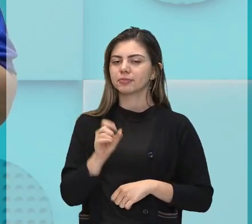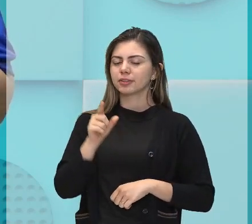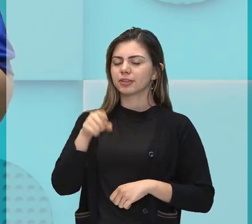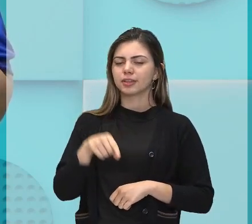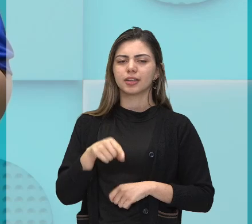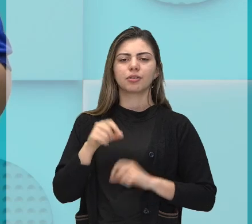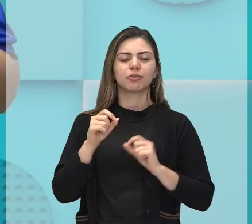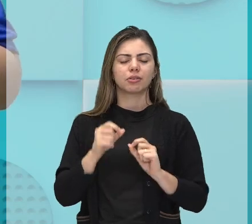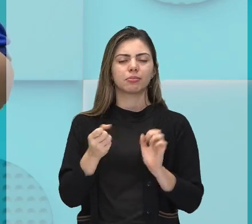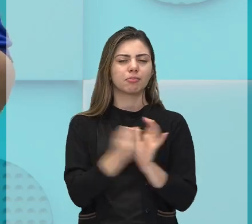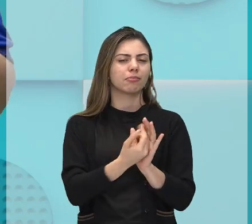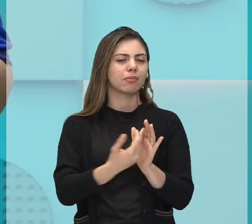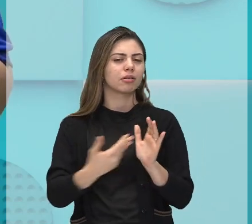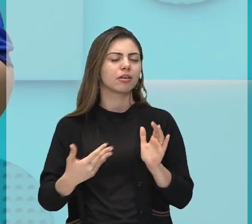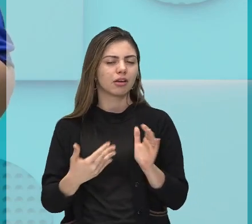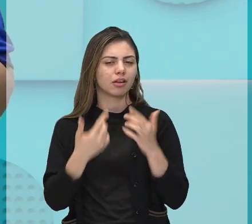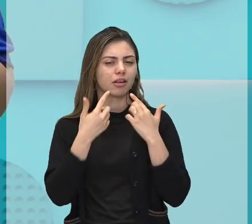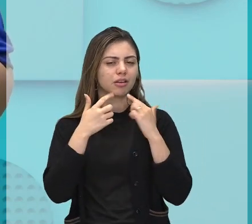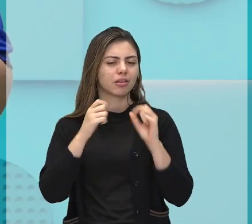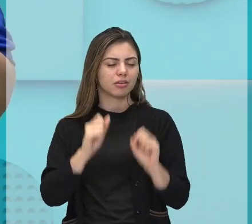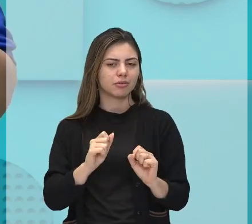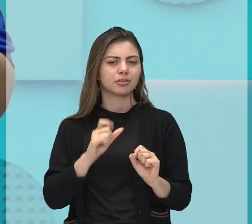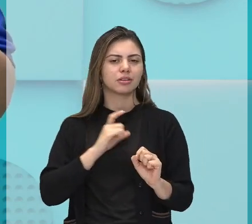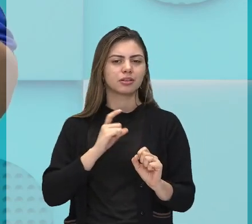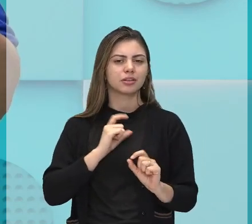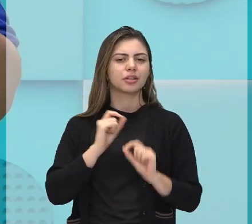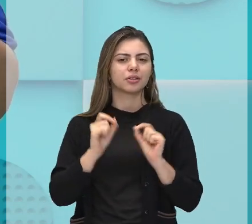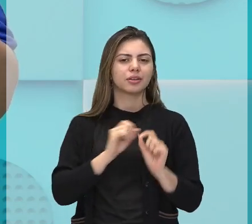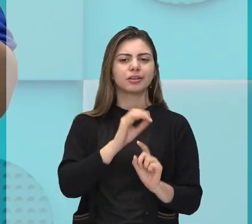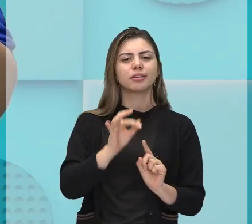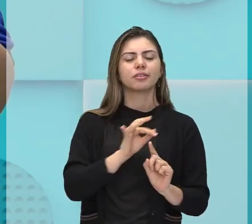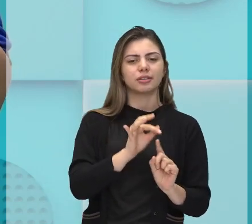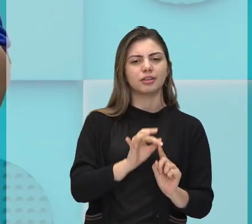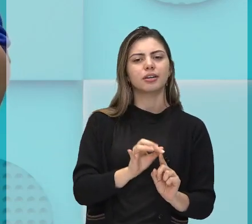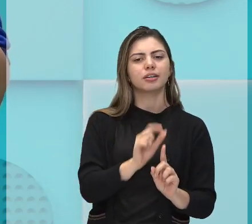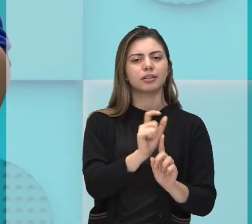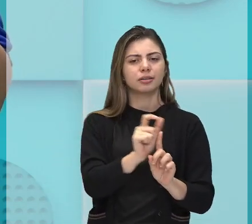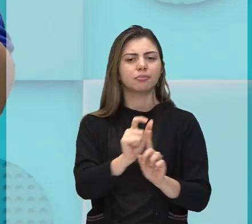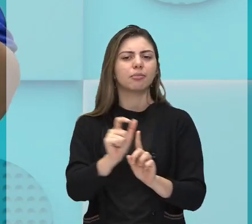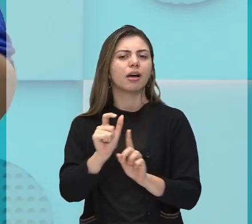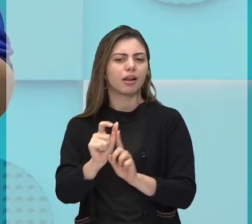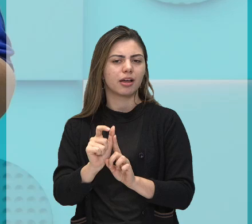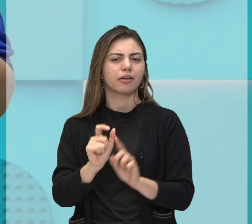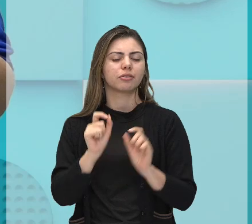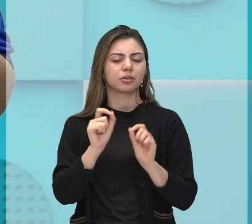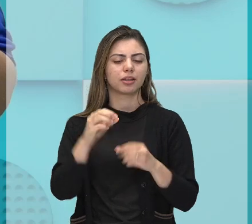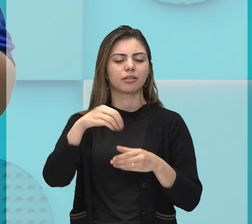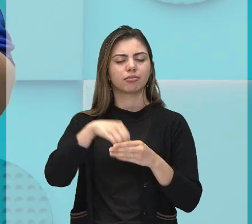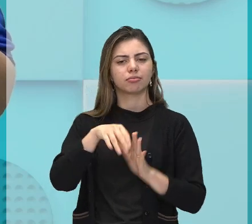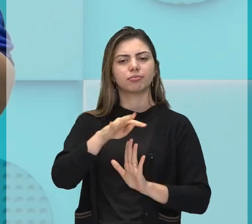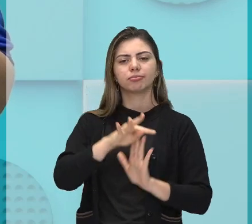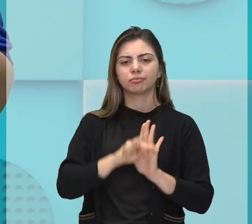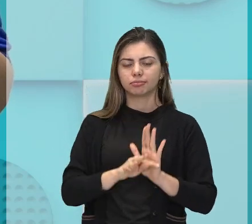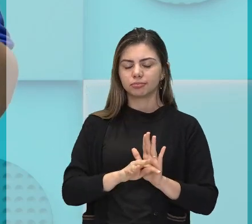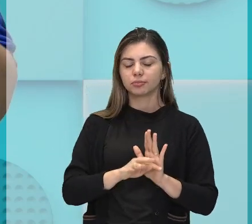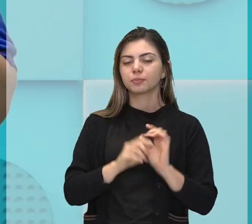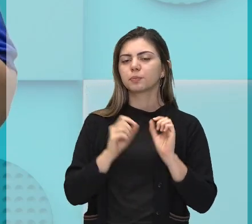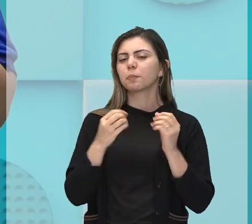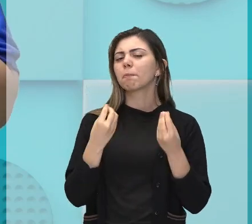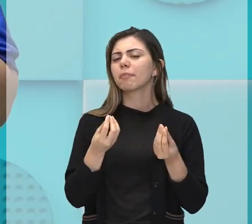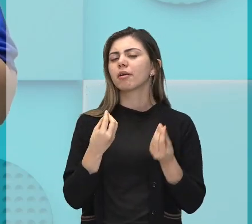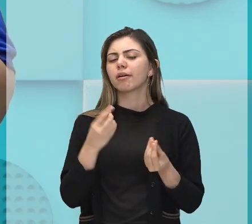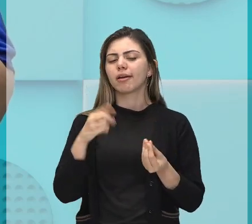elemento linguístico que tem como função usar palavras dentro do texto para